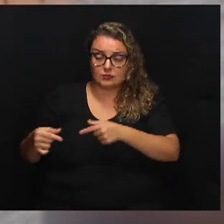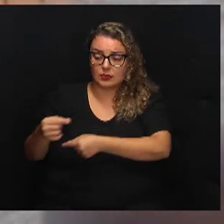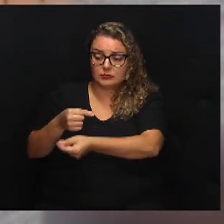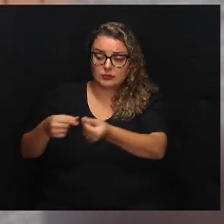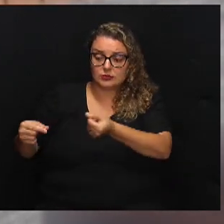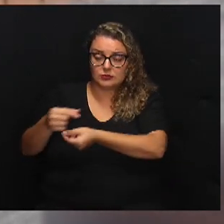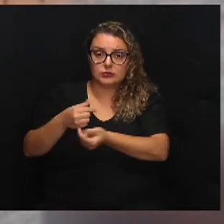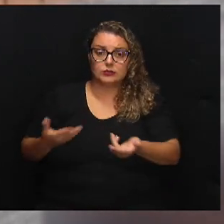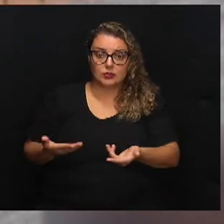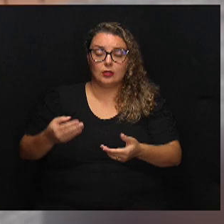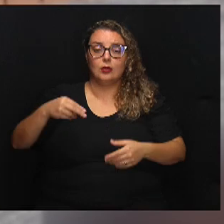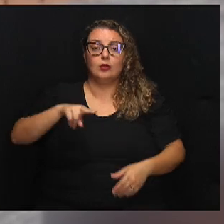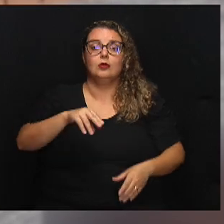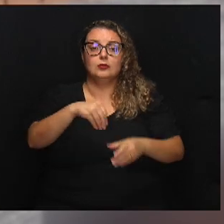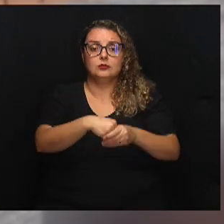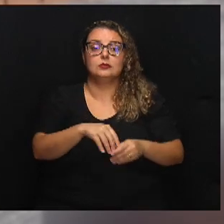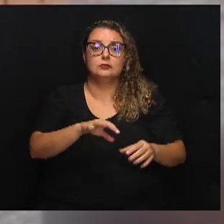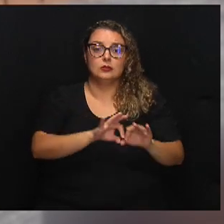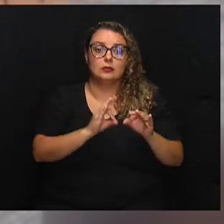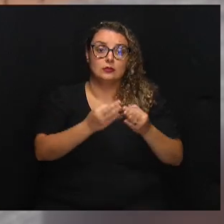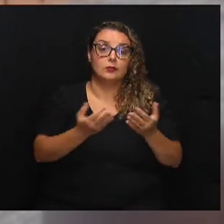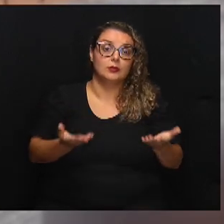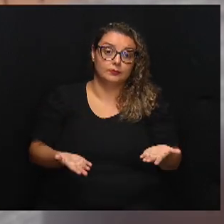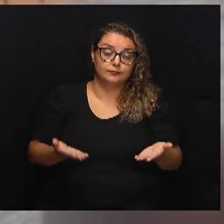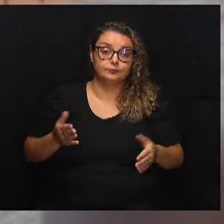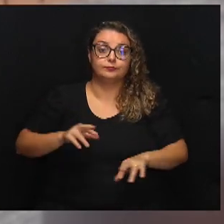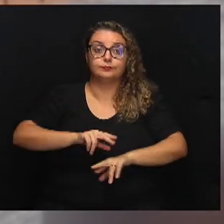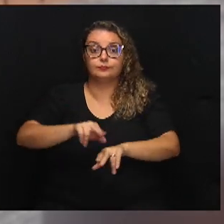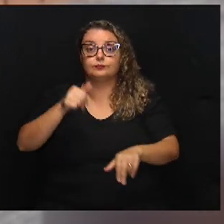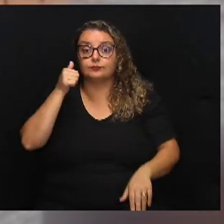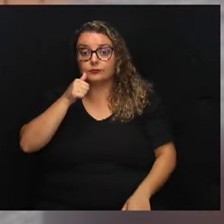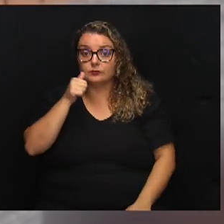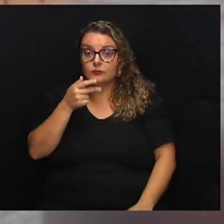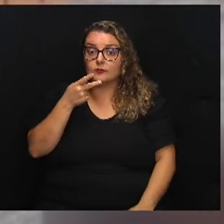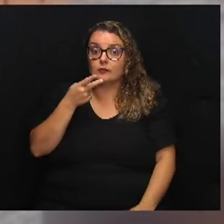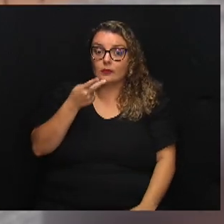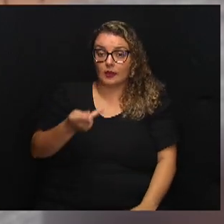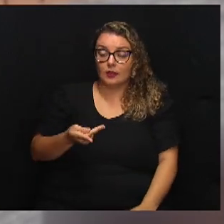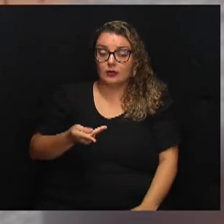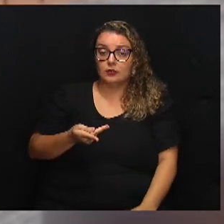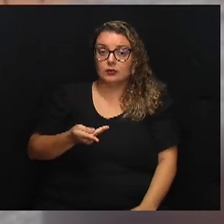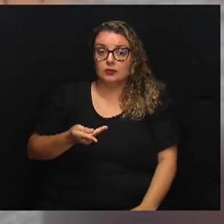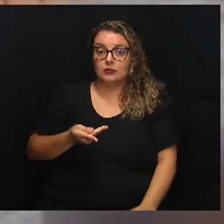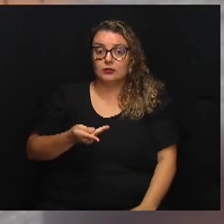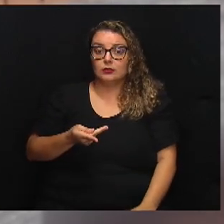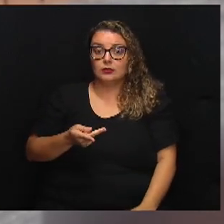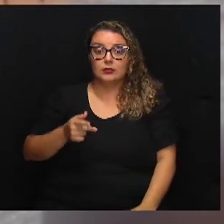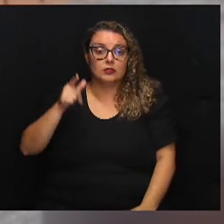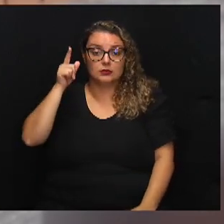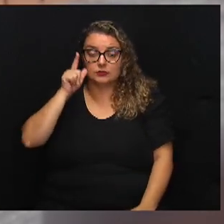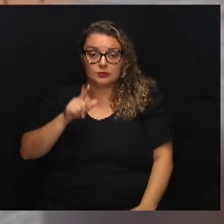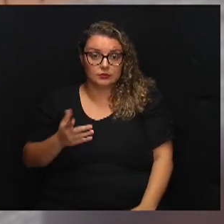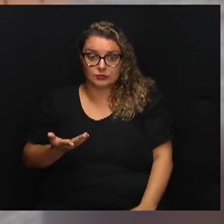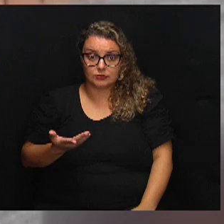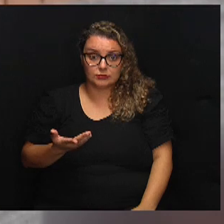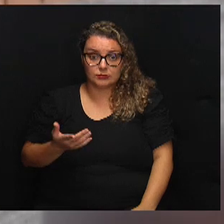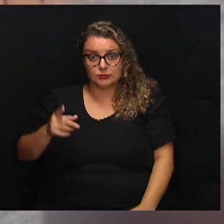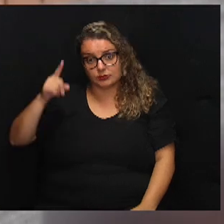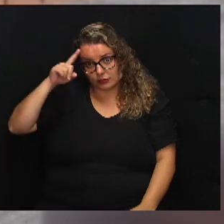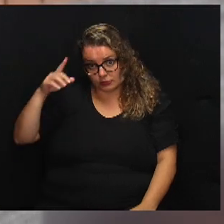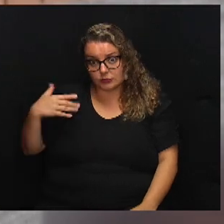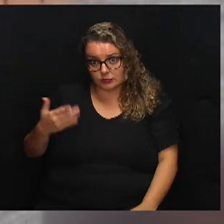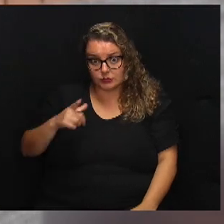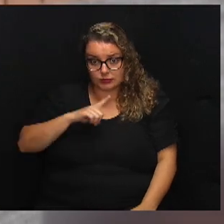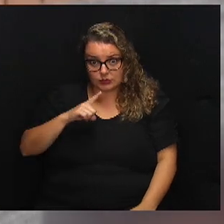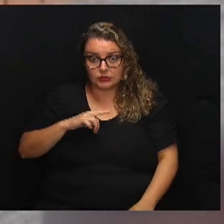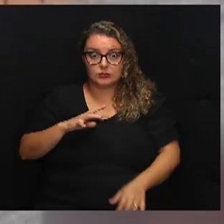mesmo dentro do ambiente familiar. E muitas mulheres relatam, né, que elas não conseguem, no dia, né, que tem